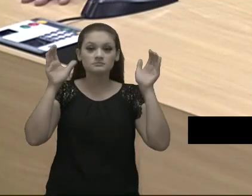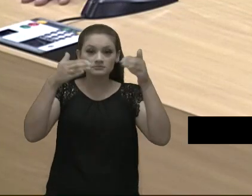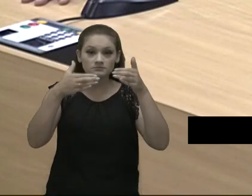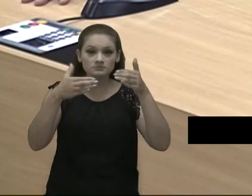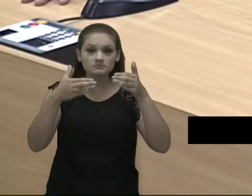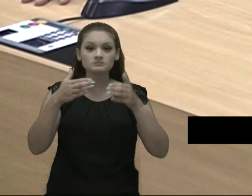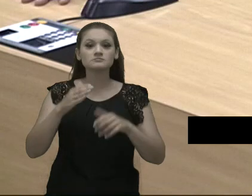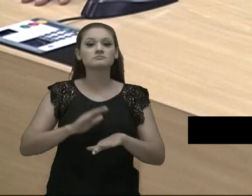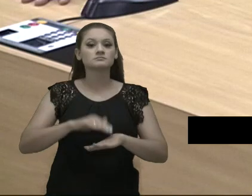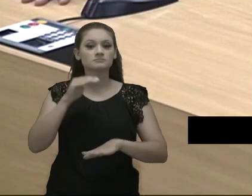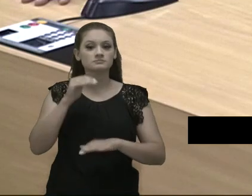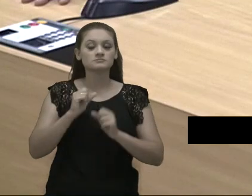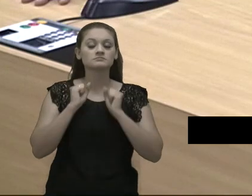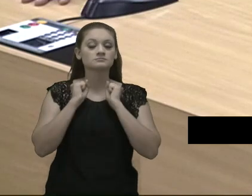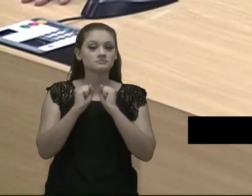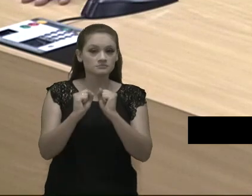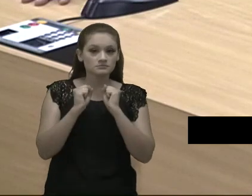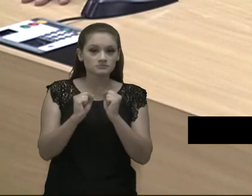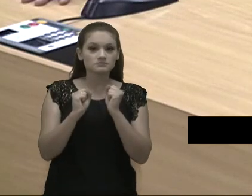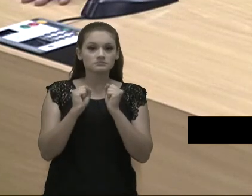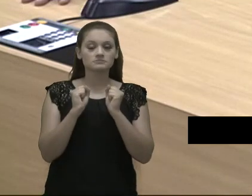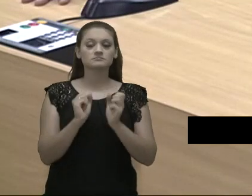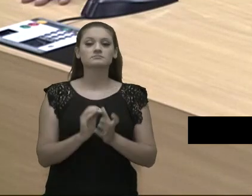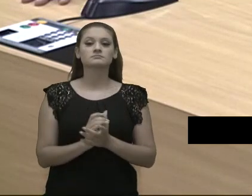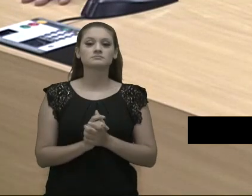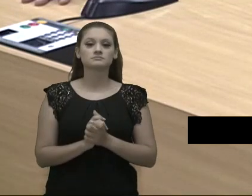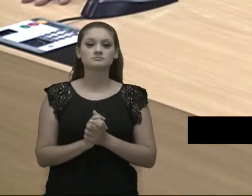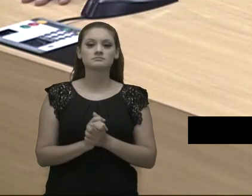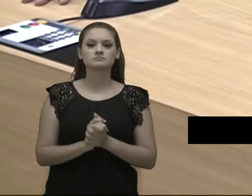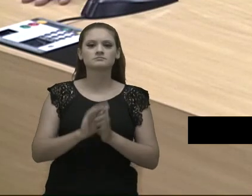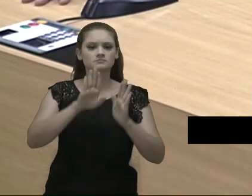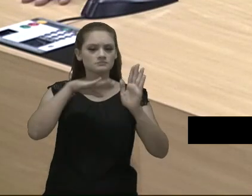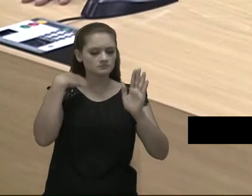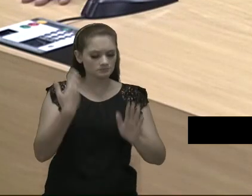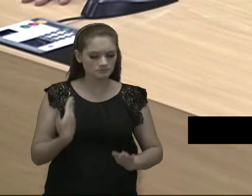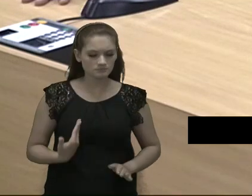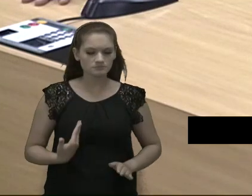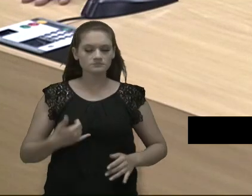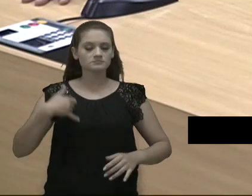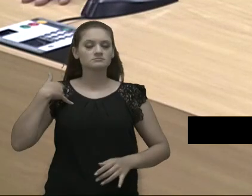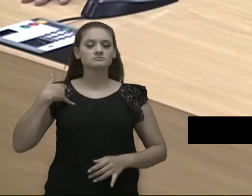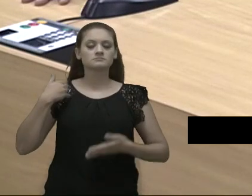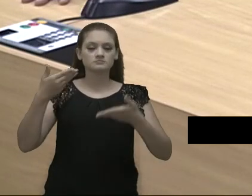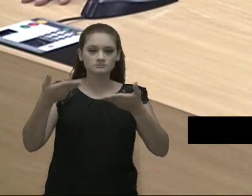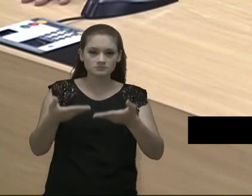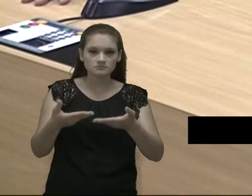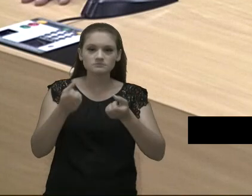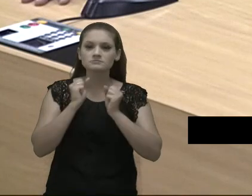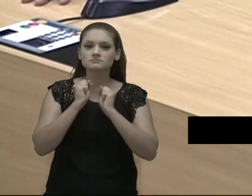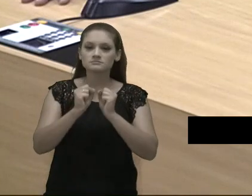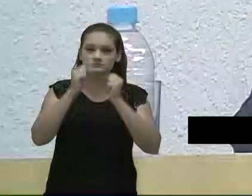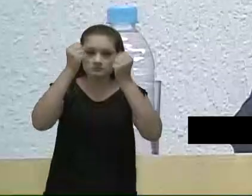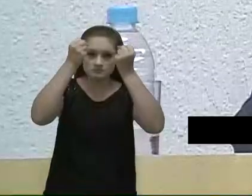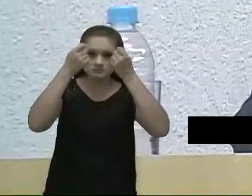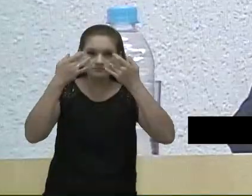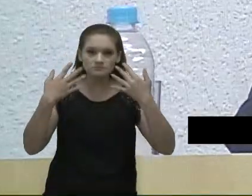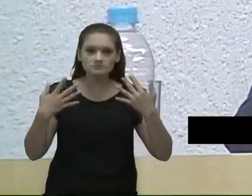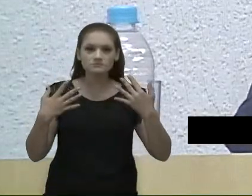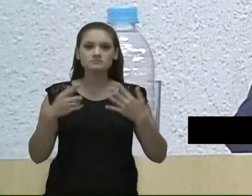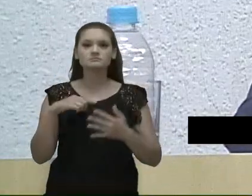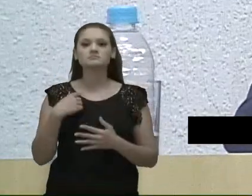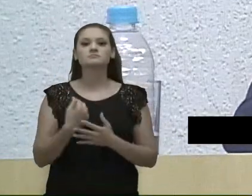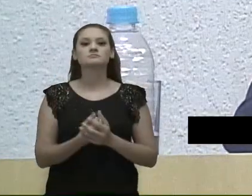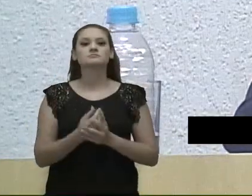máximo possível para poder deixar com toda honra, todo orgulho aqui o que eu tiver para poder esclarecer para o senhor. Então, o senhor está esclarecendo para a